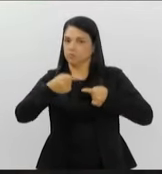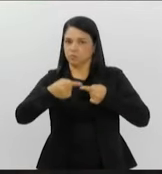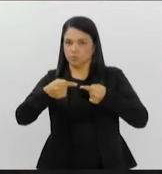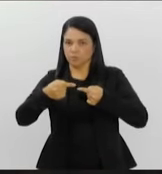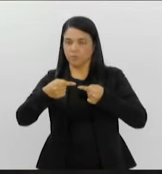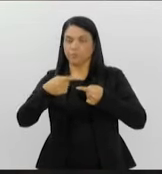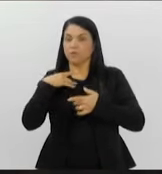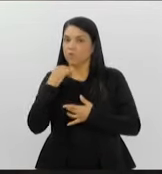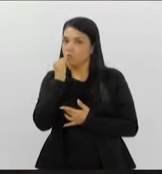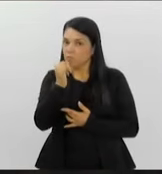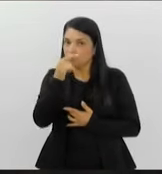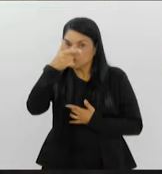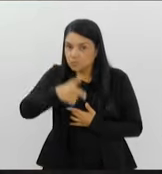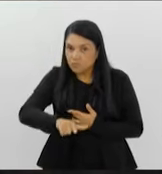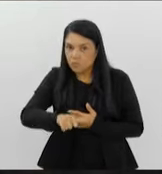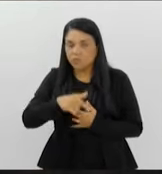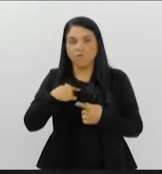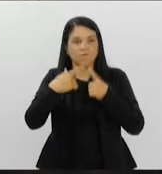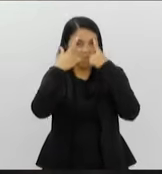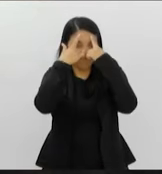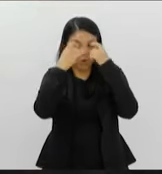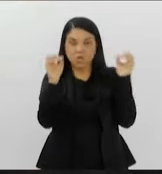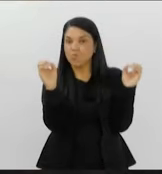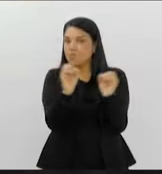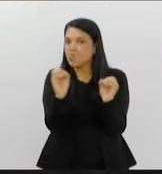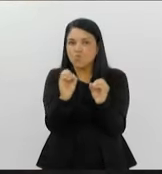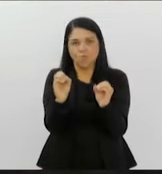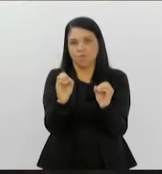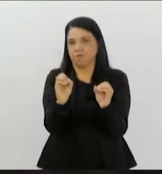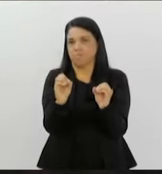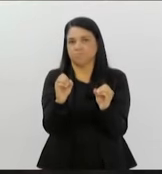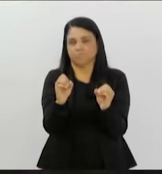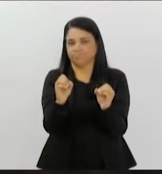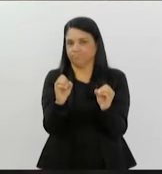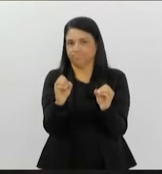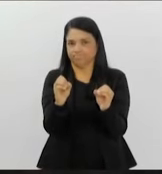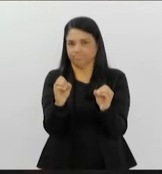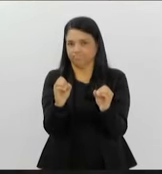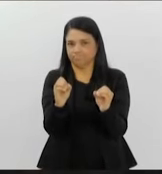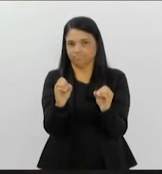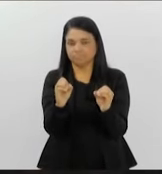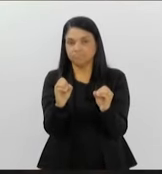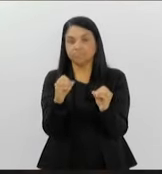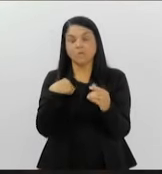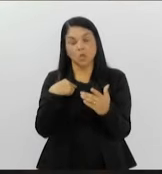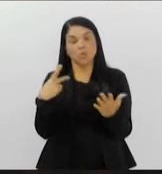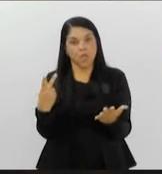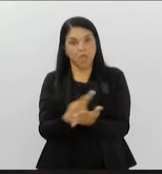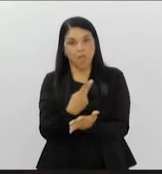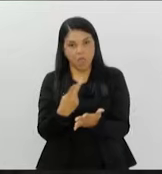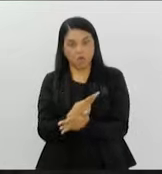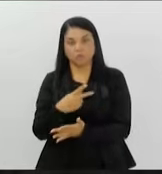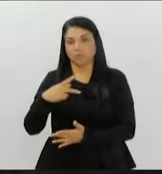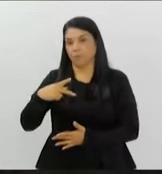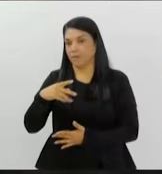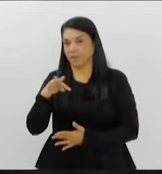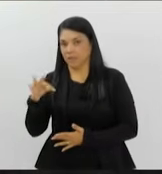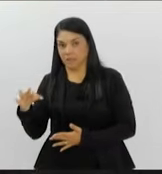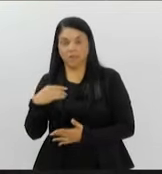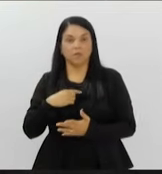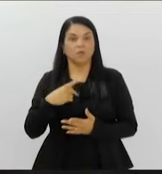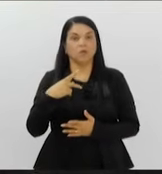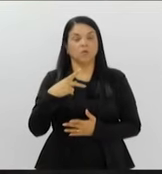mais uma vez, que nenhuma violência tem que ser feita, nenhuma, inclusive acho um erro do PT ou do pessoal da